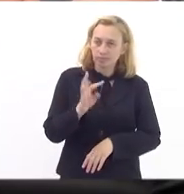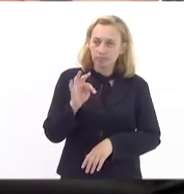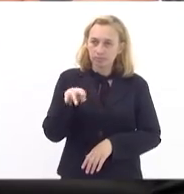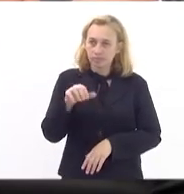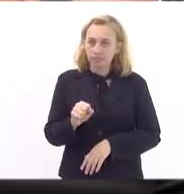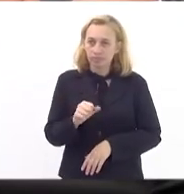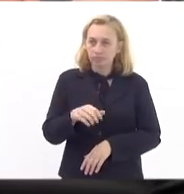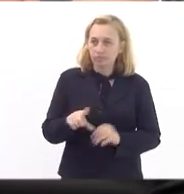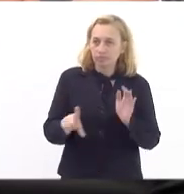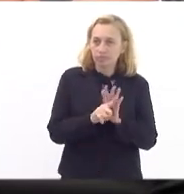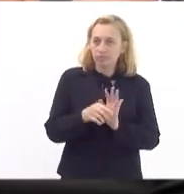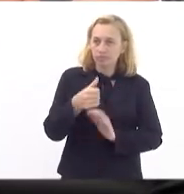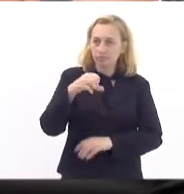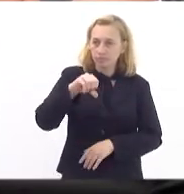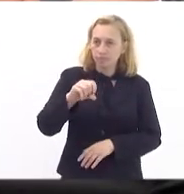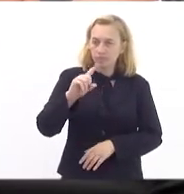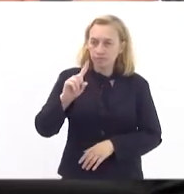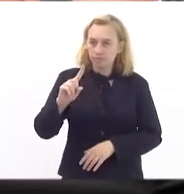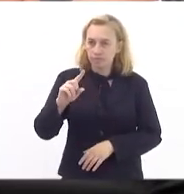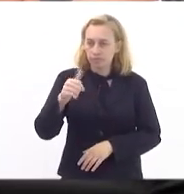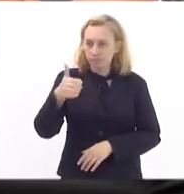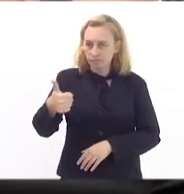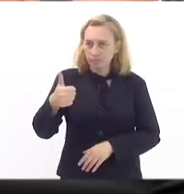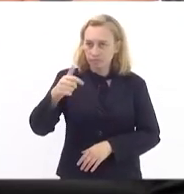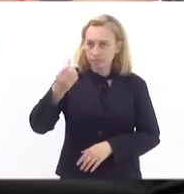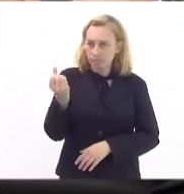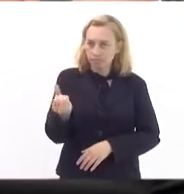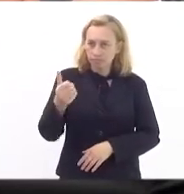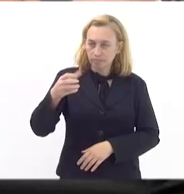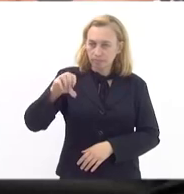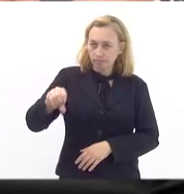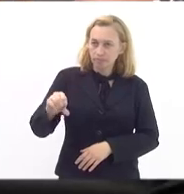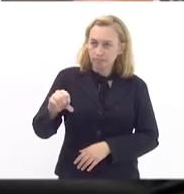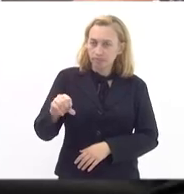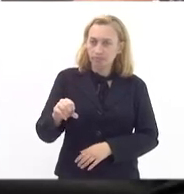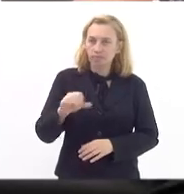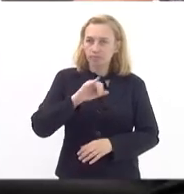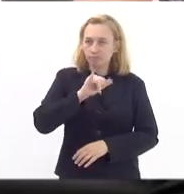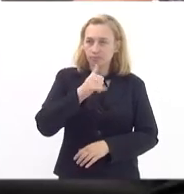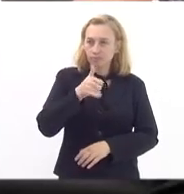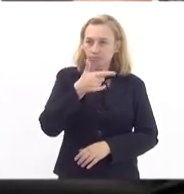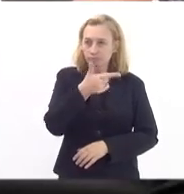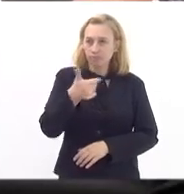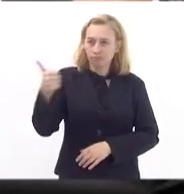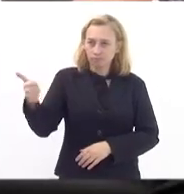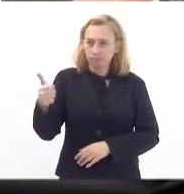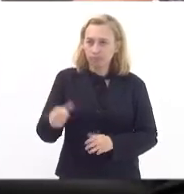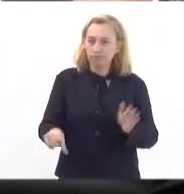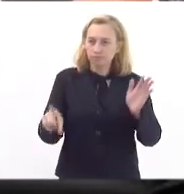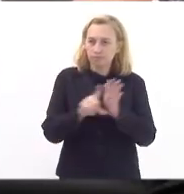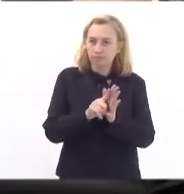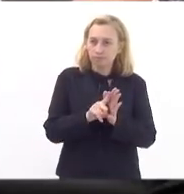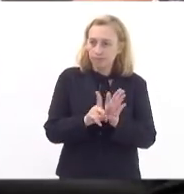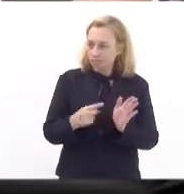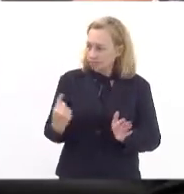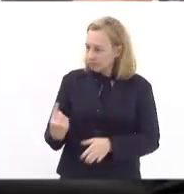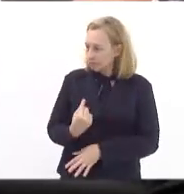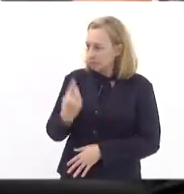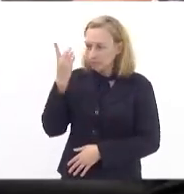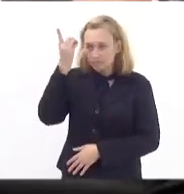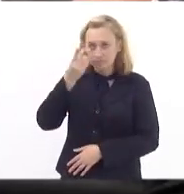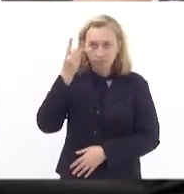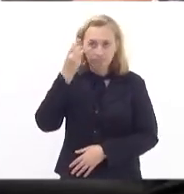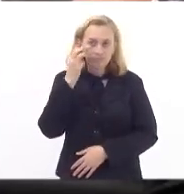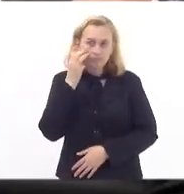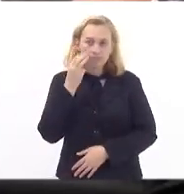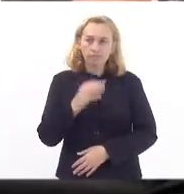lei 9169 que é uma lei promulgada em janeiro de 2021 e é uma lei de nossa autoria Deputado